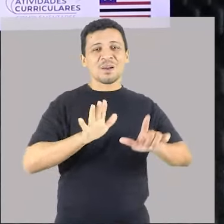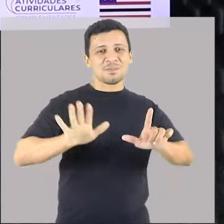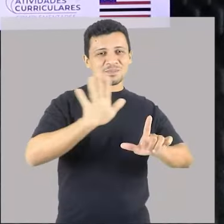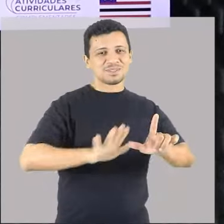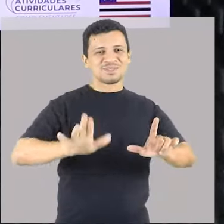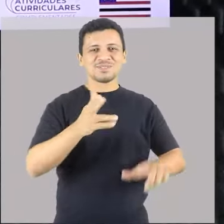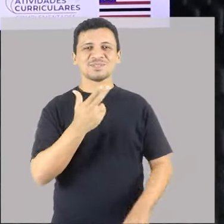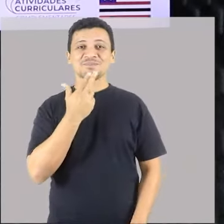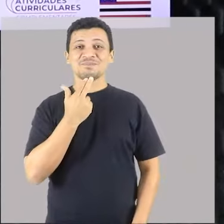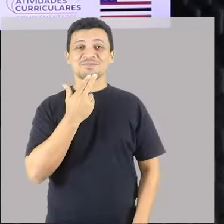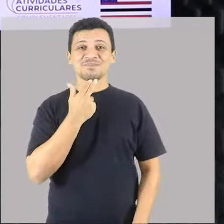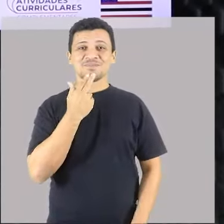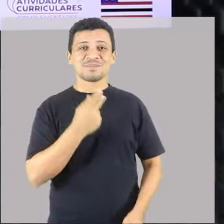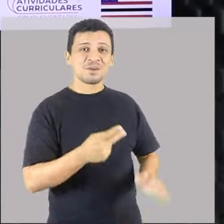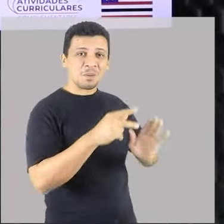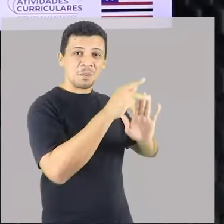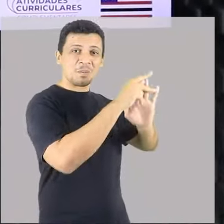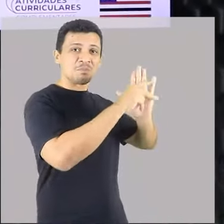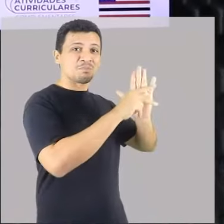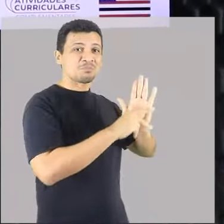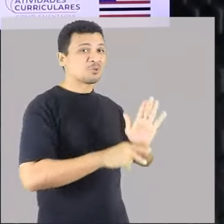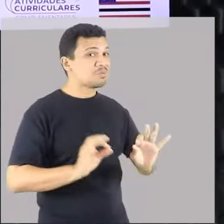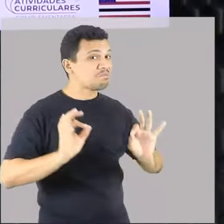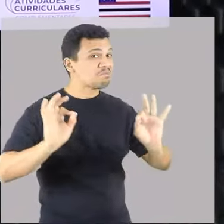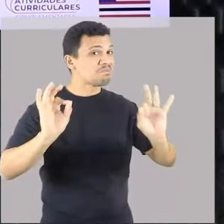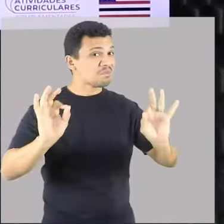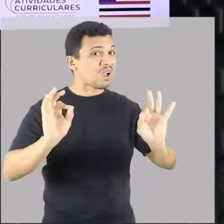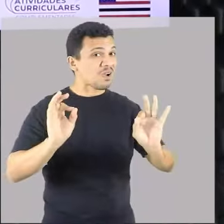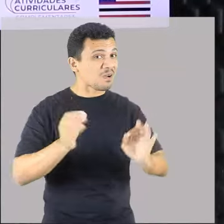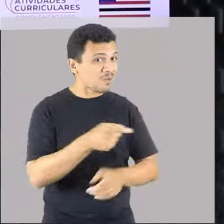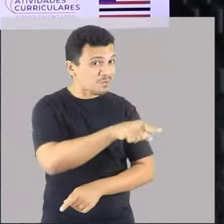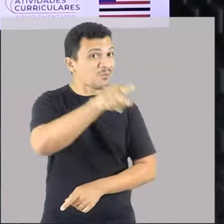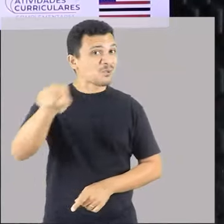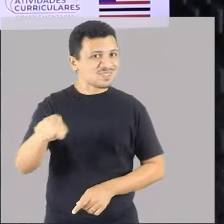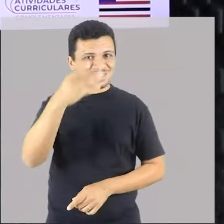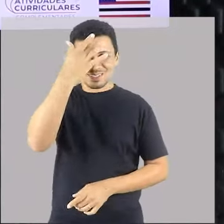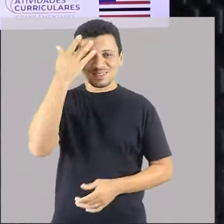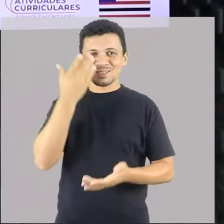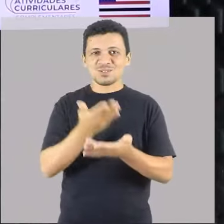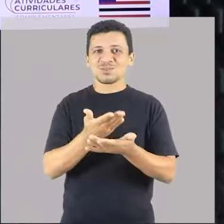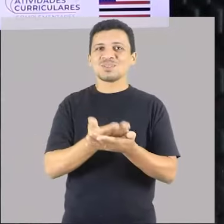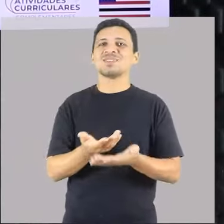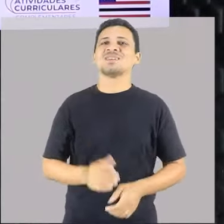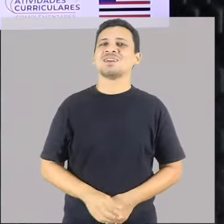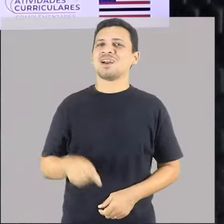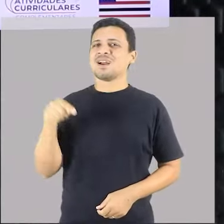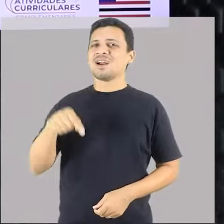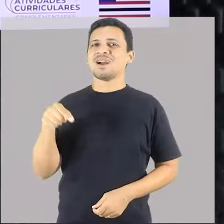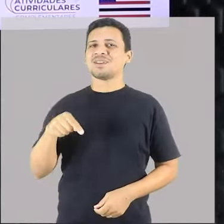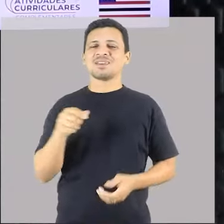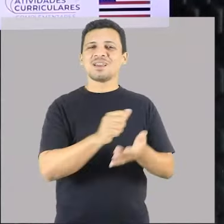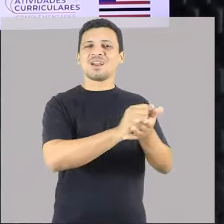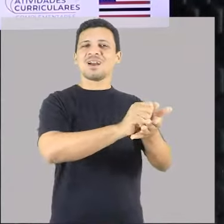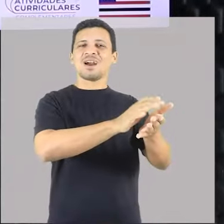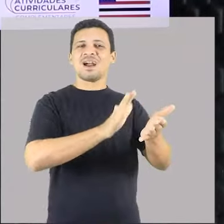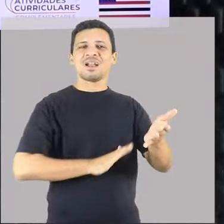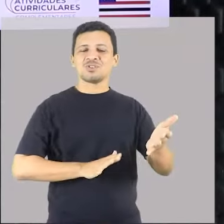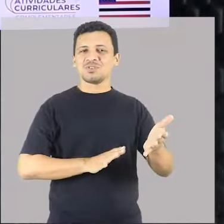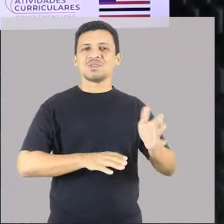Dias para mais um projeto sensacional PR ti estudante agora nós vamos estar aqui para fazer as nossas atividades